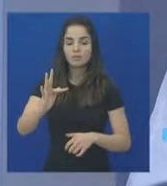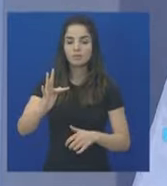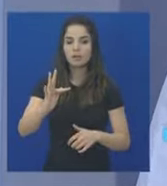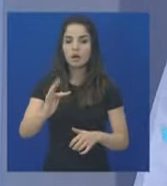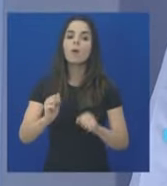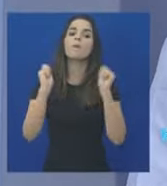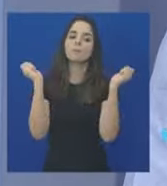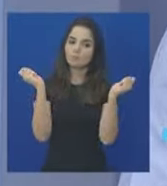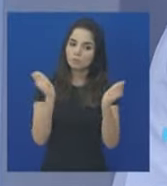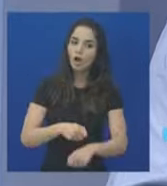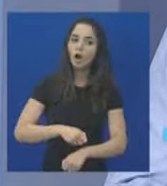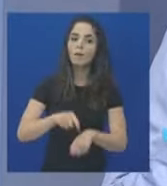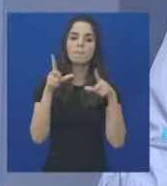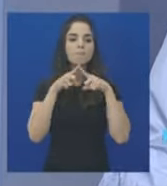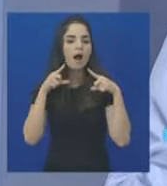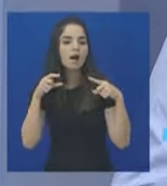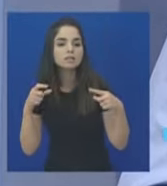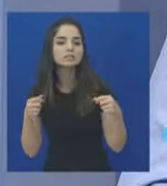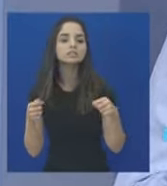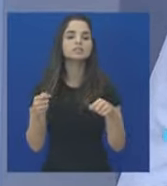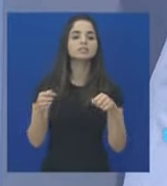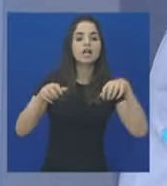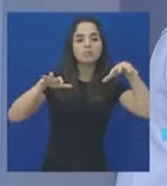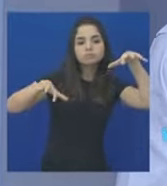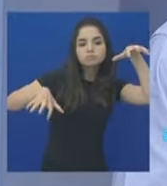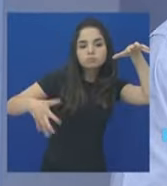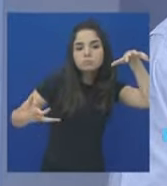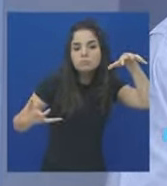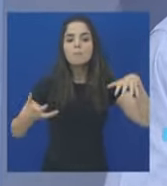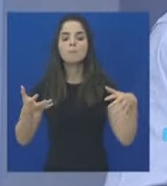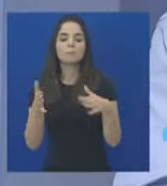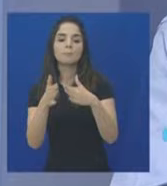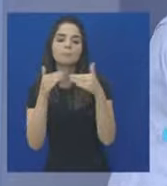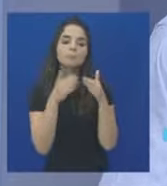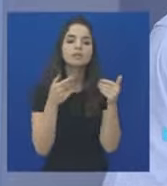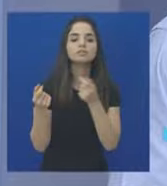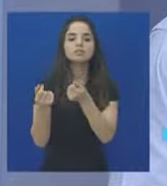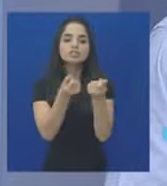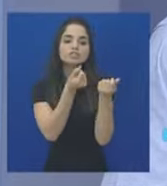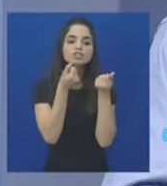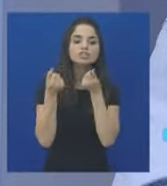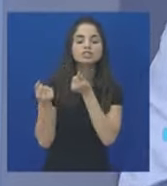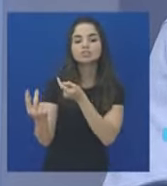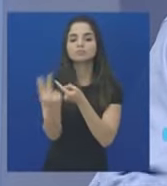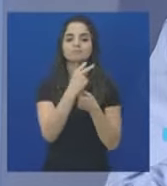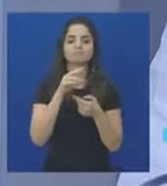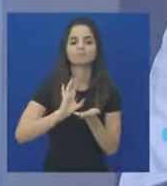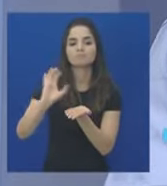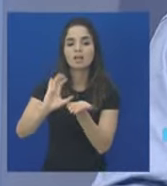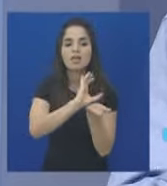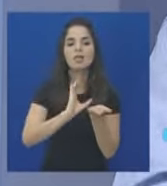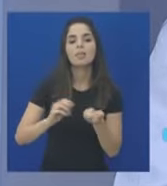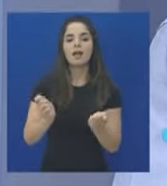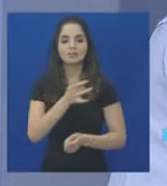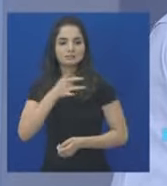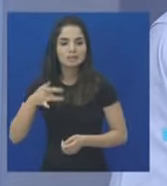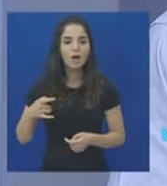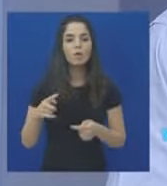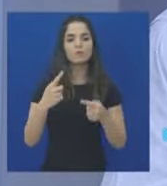poderemos ir a Brasília e buscar recursos para trazer para Cabo Frio em todas as suas áreas, como saúde, educação,